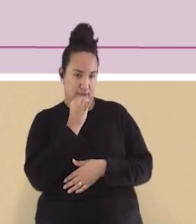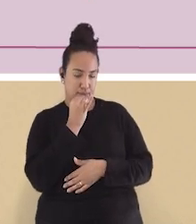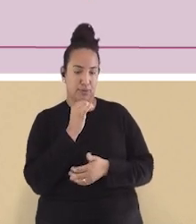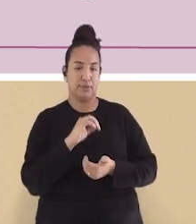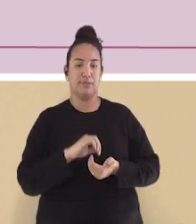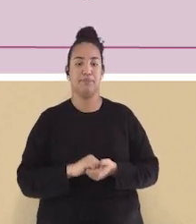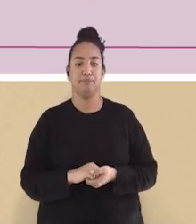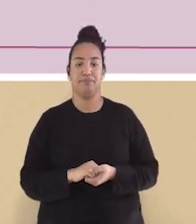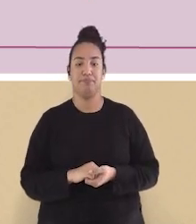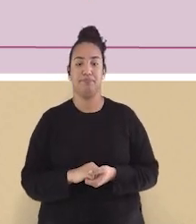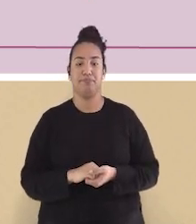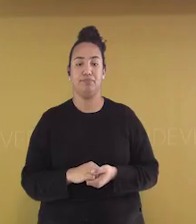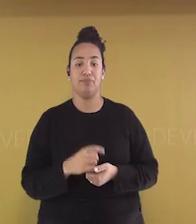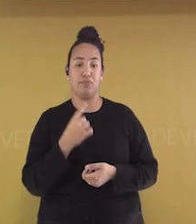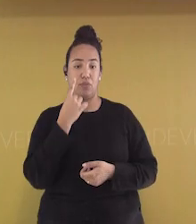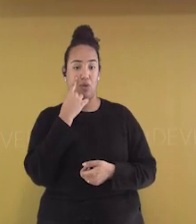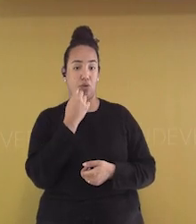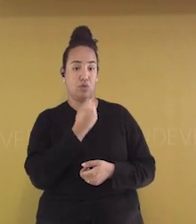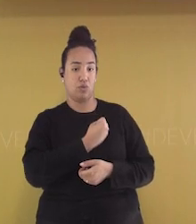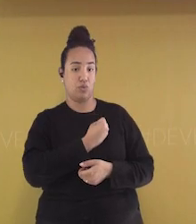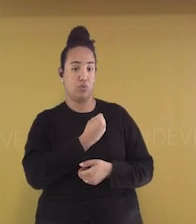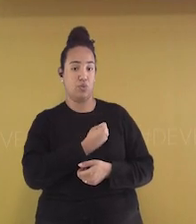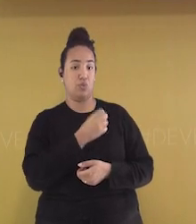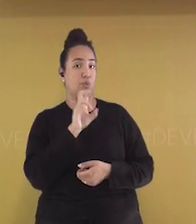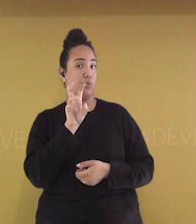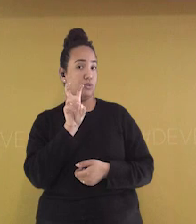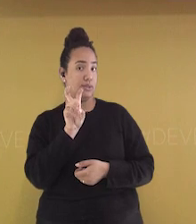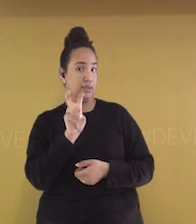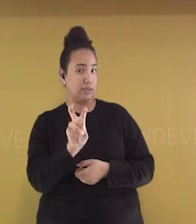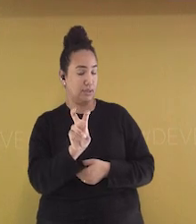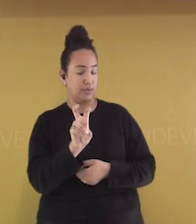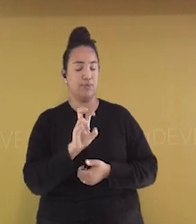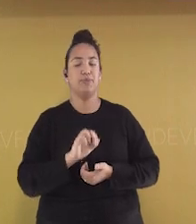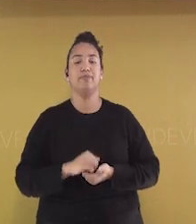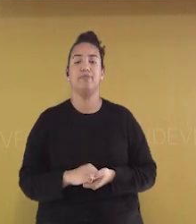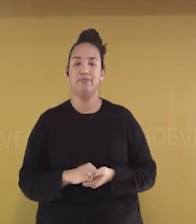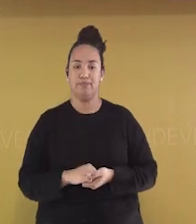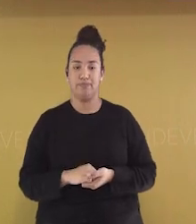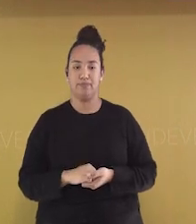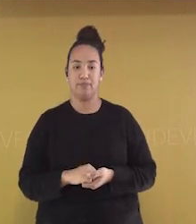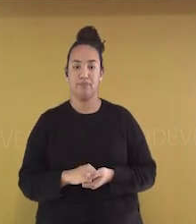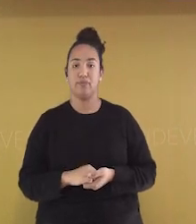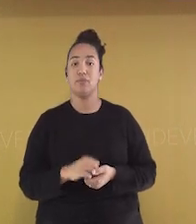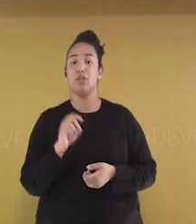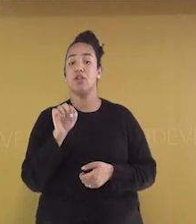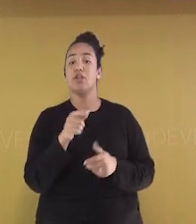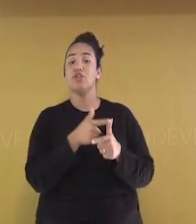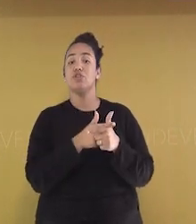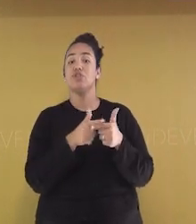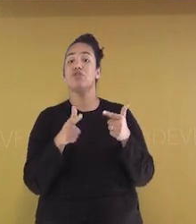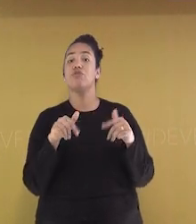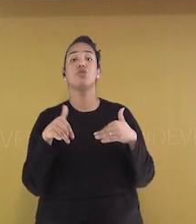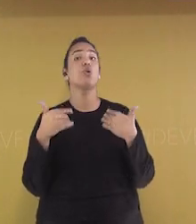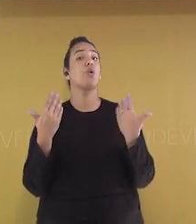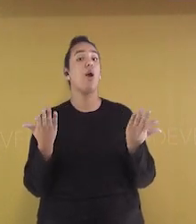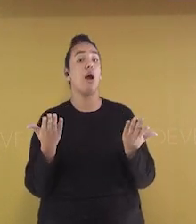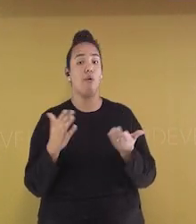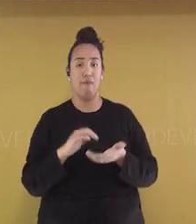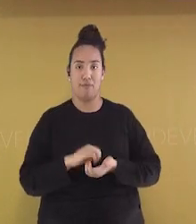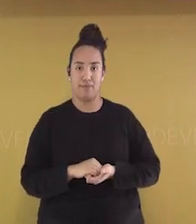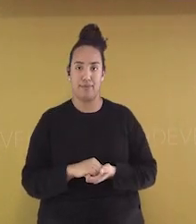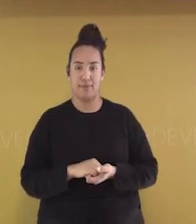para entendermos melhor? Temos aqui o número 5. Quais são os divisores